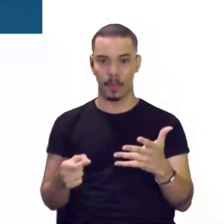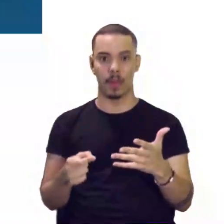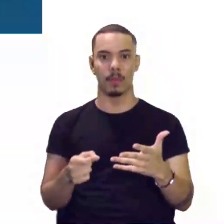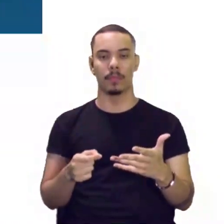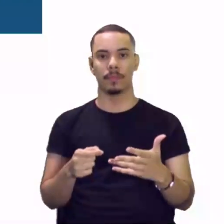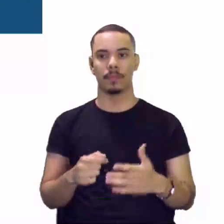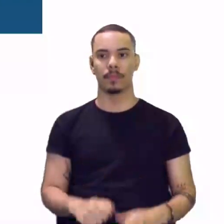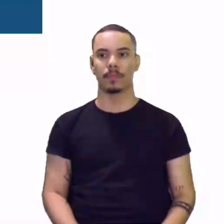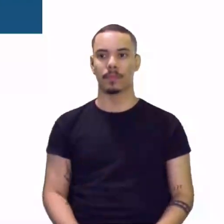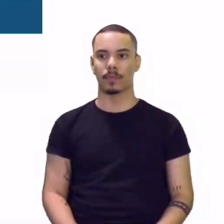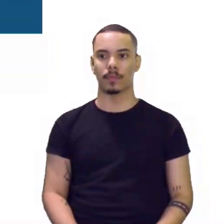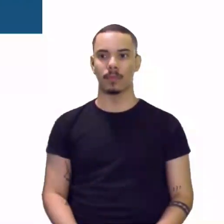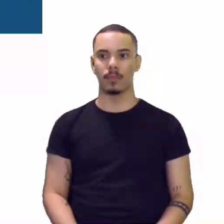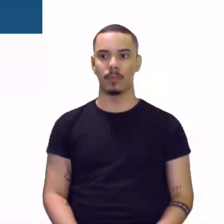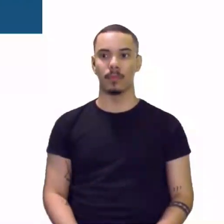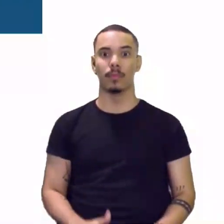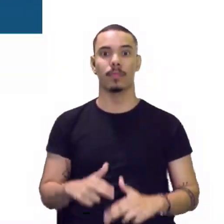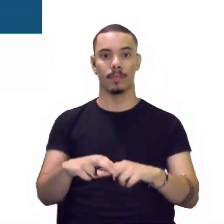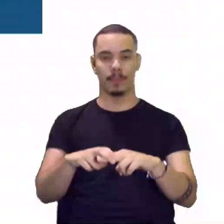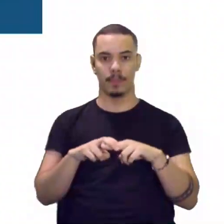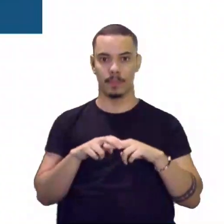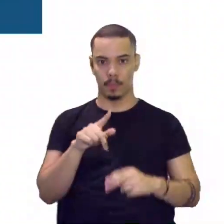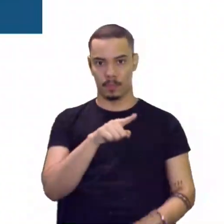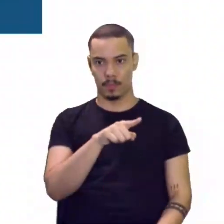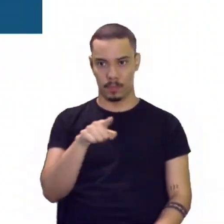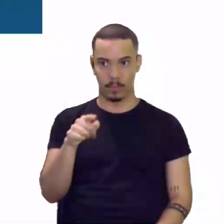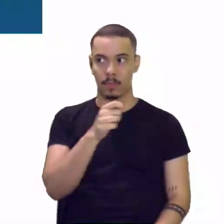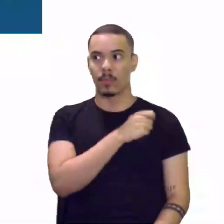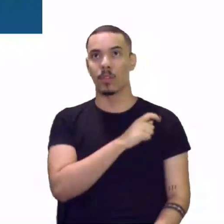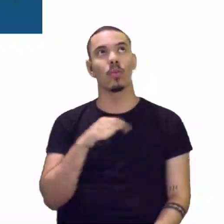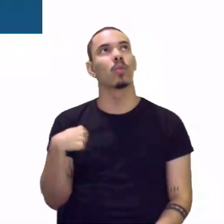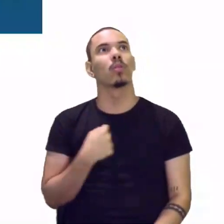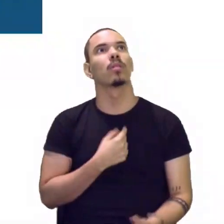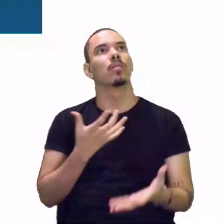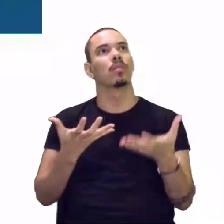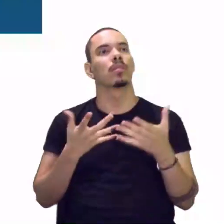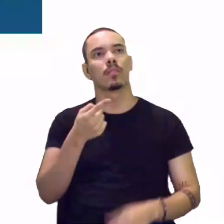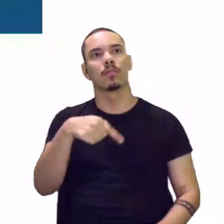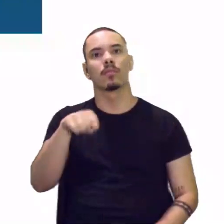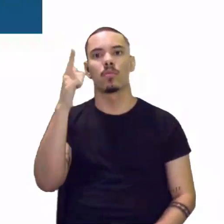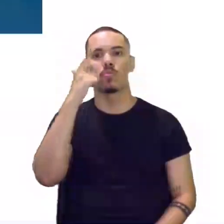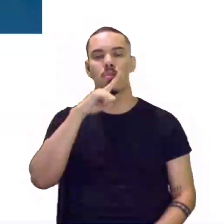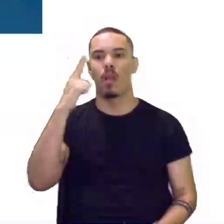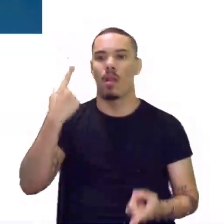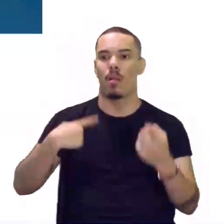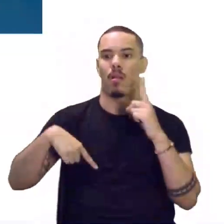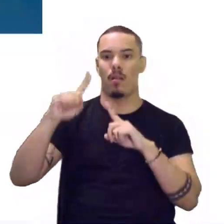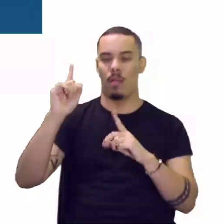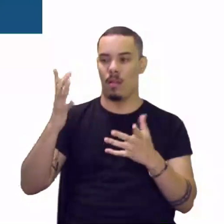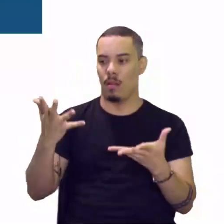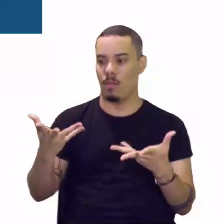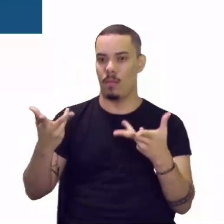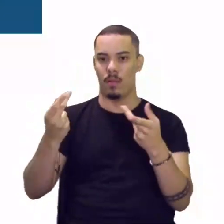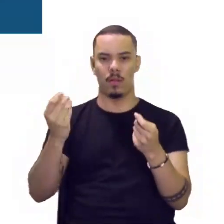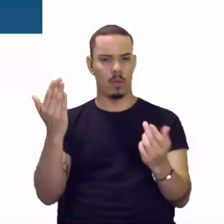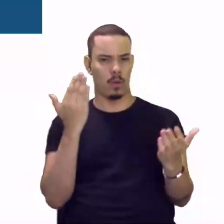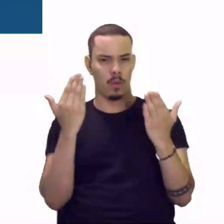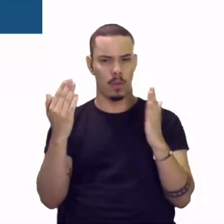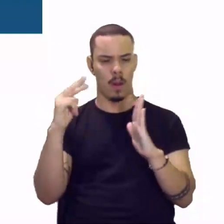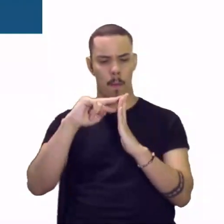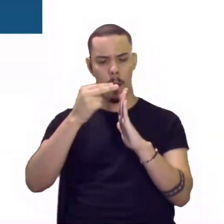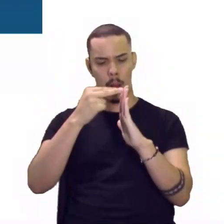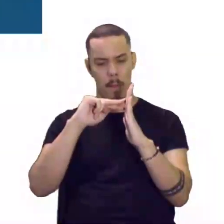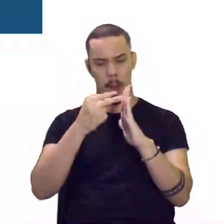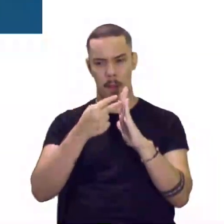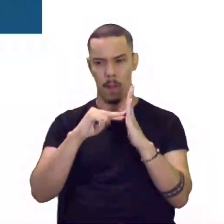Então, nosso querido aluno aí a gente quer que ele alcance essa habilidade de saber comparar estes significados.